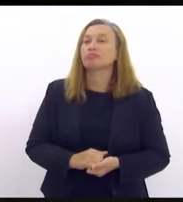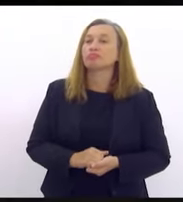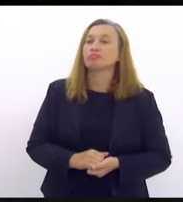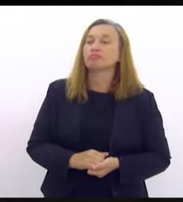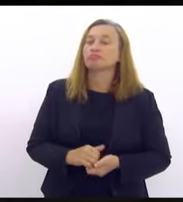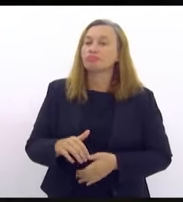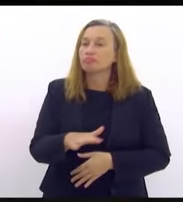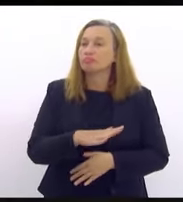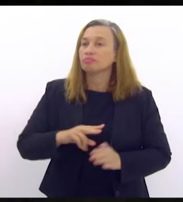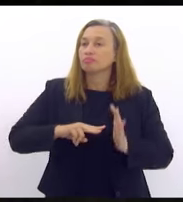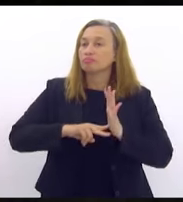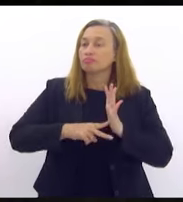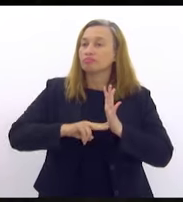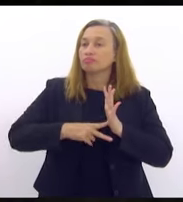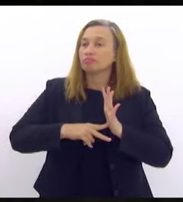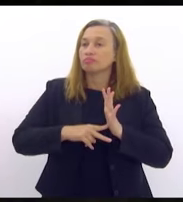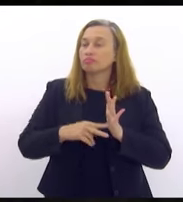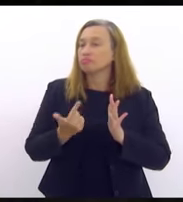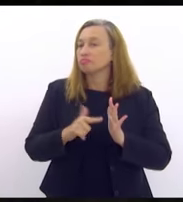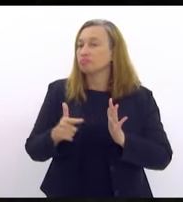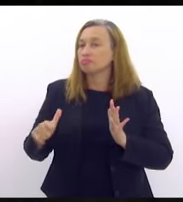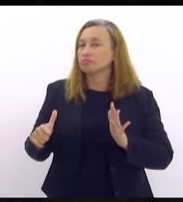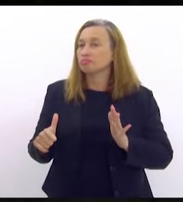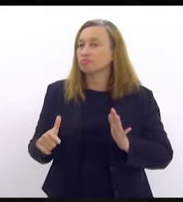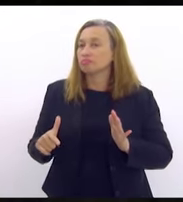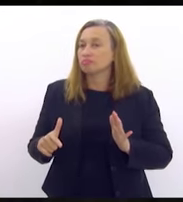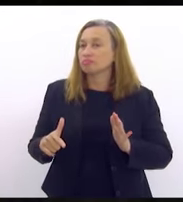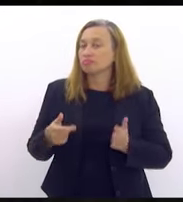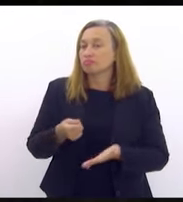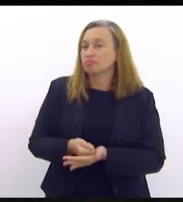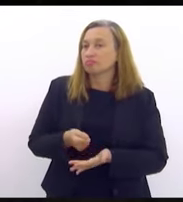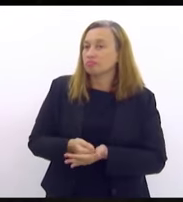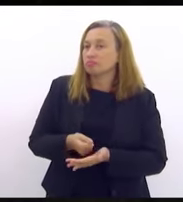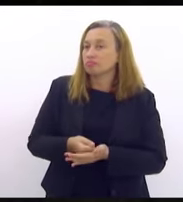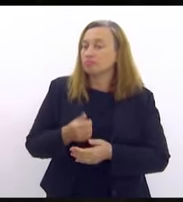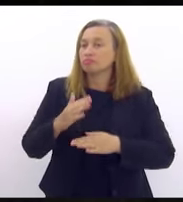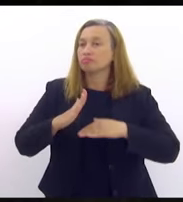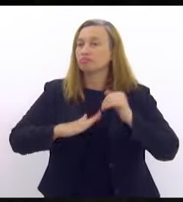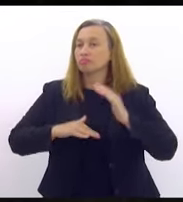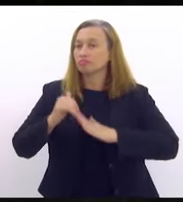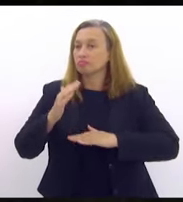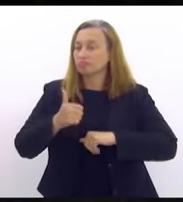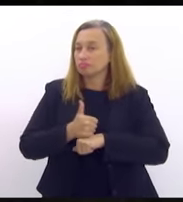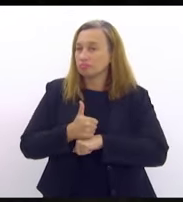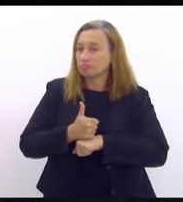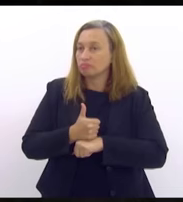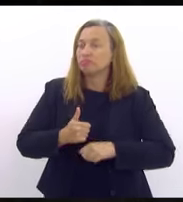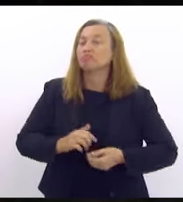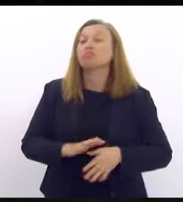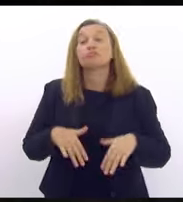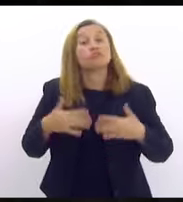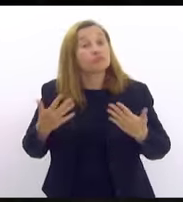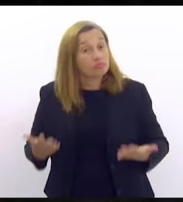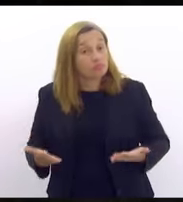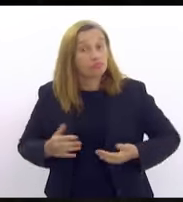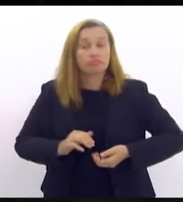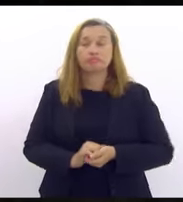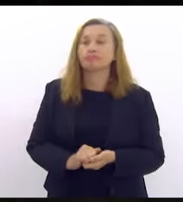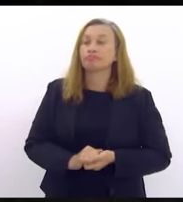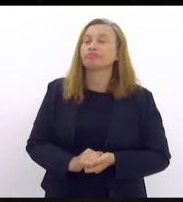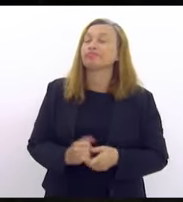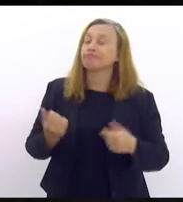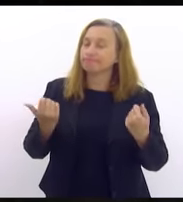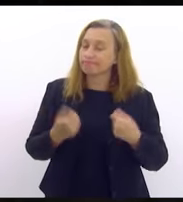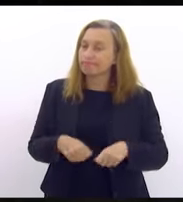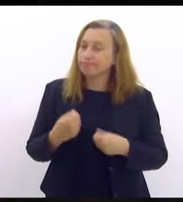do Sindicato não há esse essa exigência profissional então a a